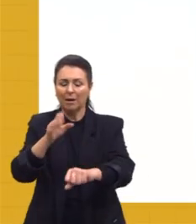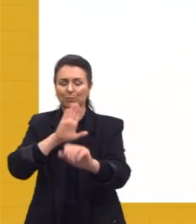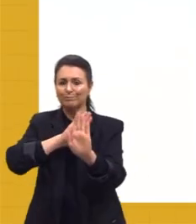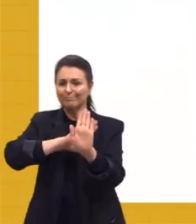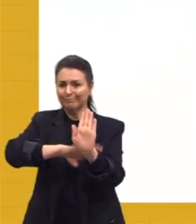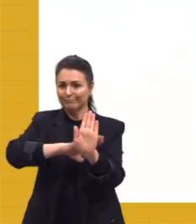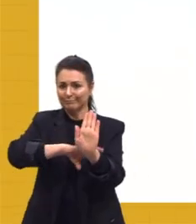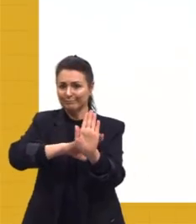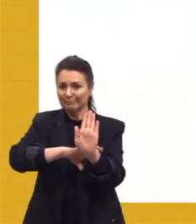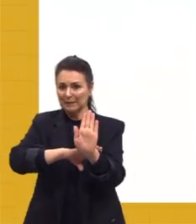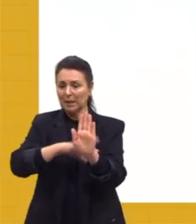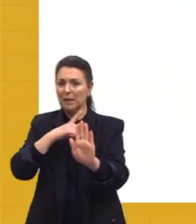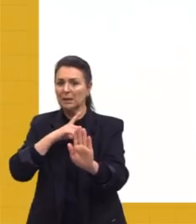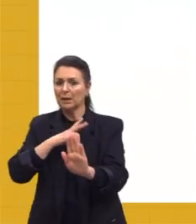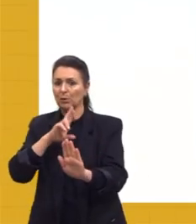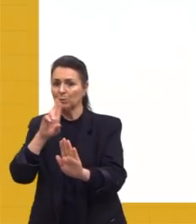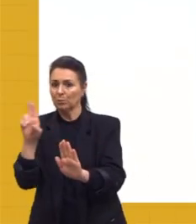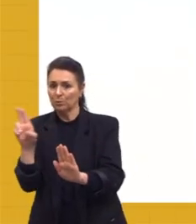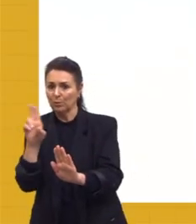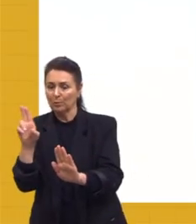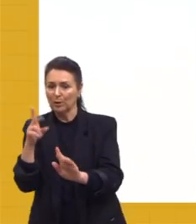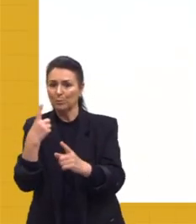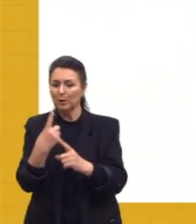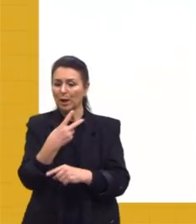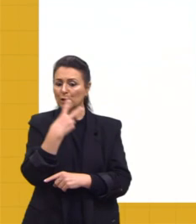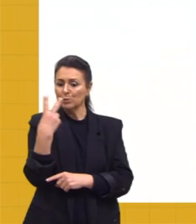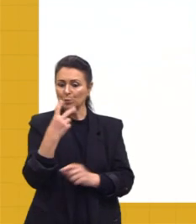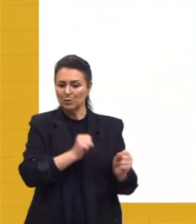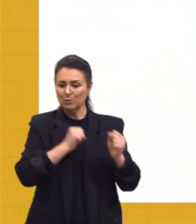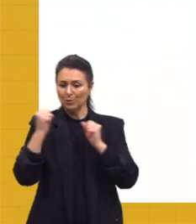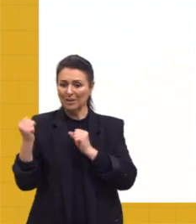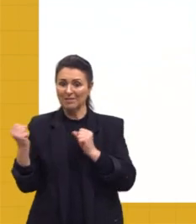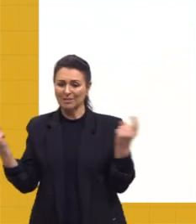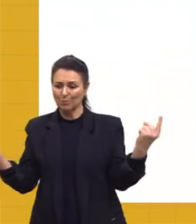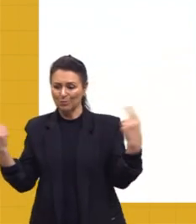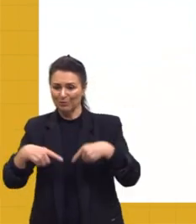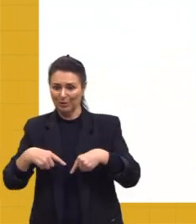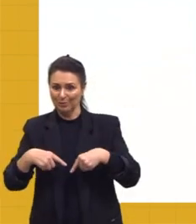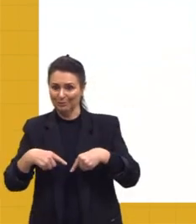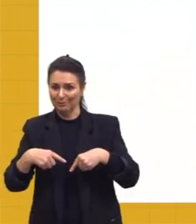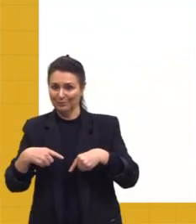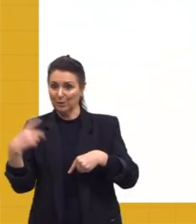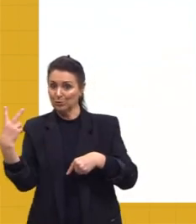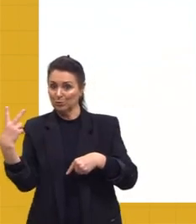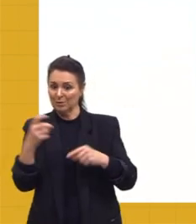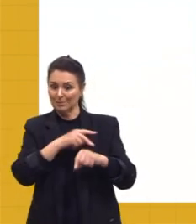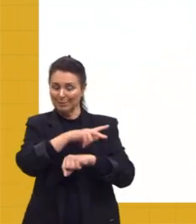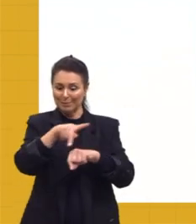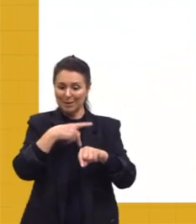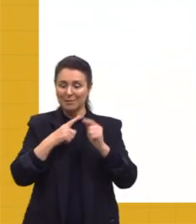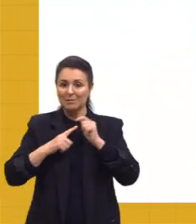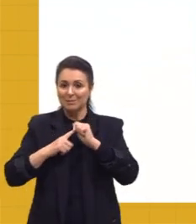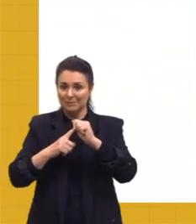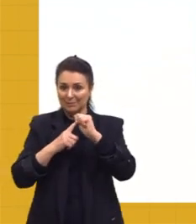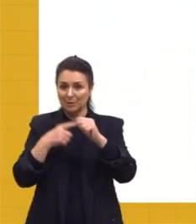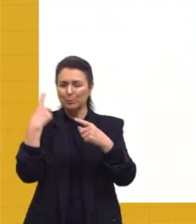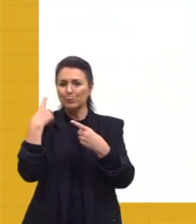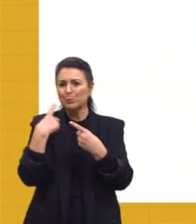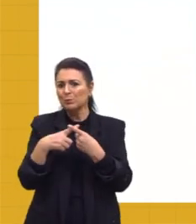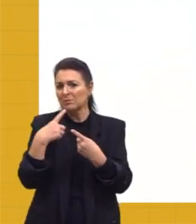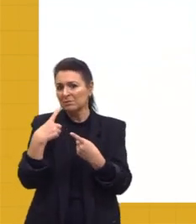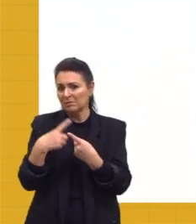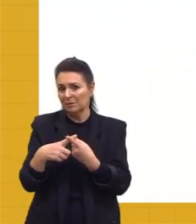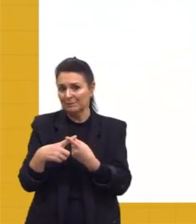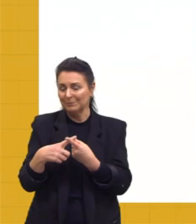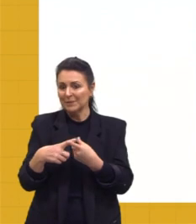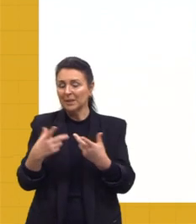nome porque justamente as duas grandes potências elas não chegam a se enfrentar diretamente tá a gurizada isso se dá por problemas